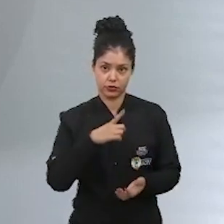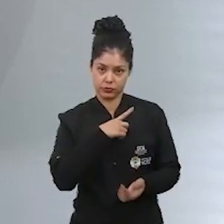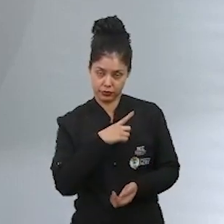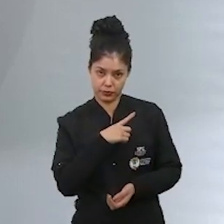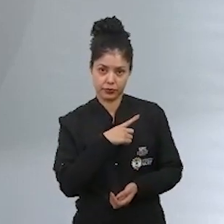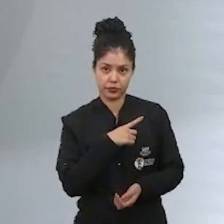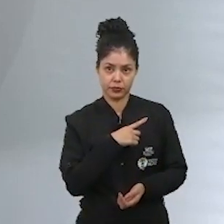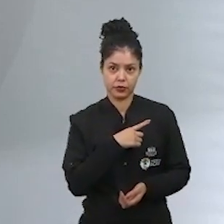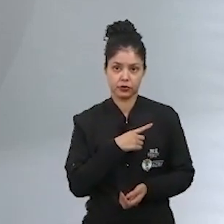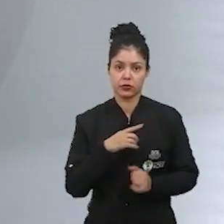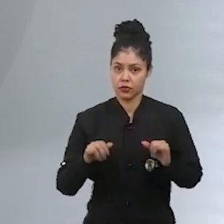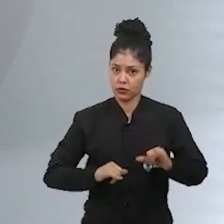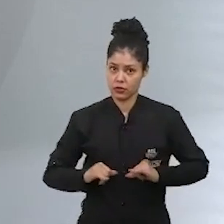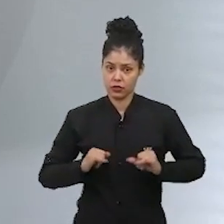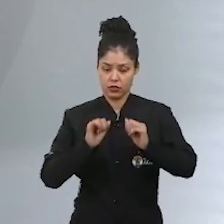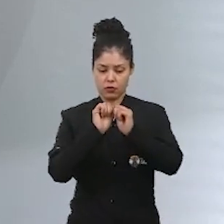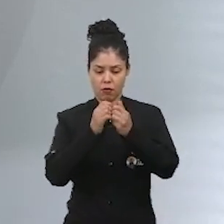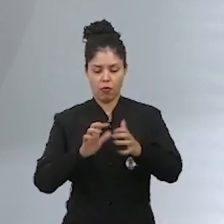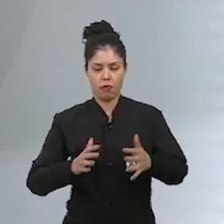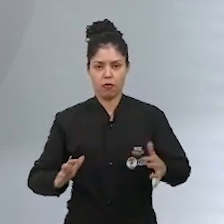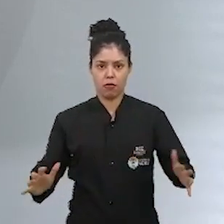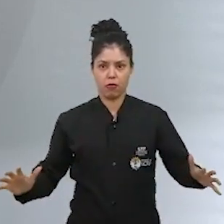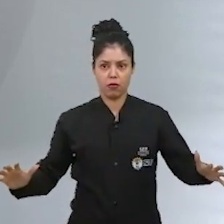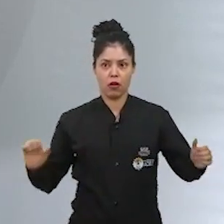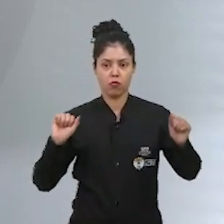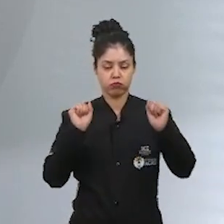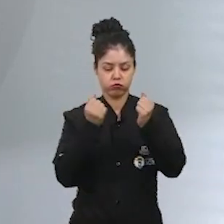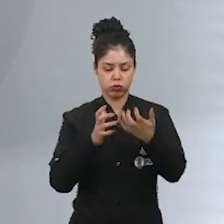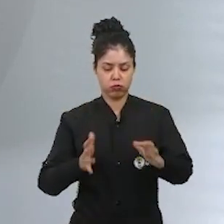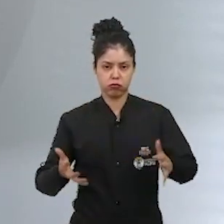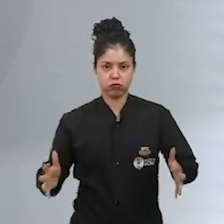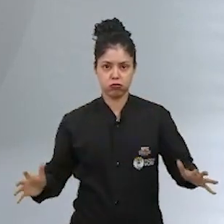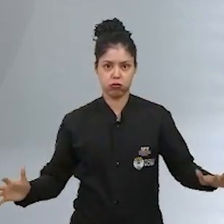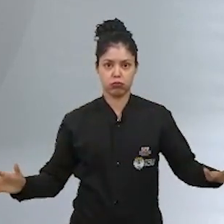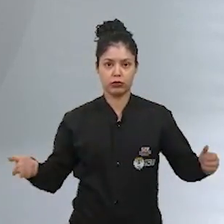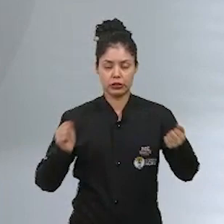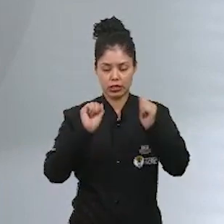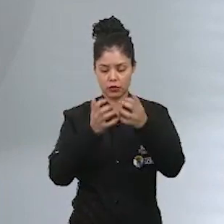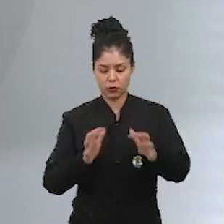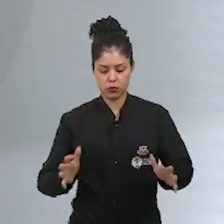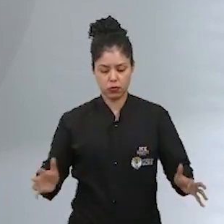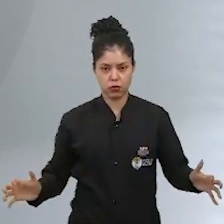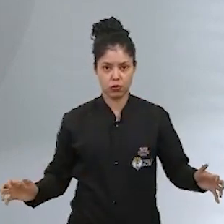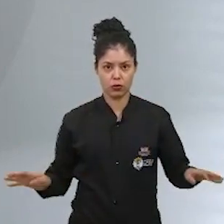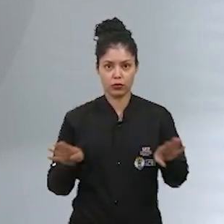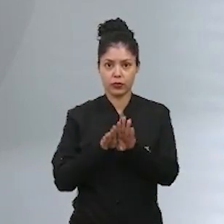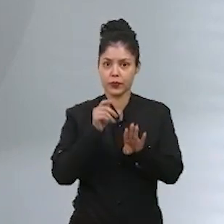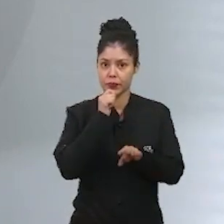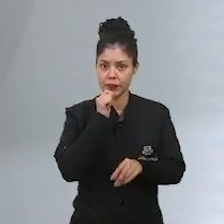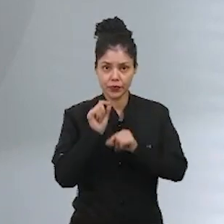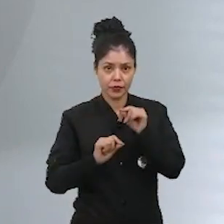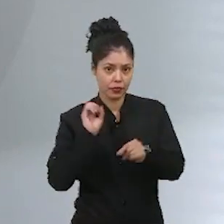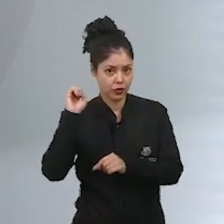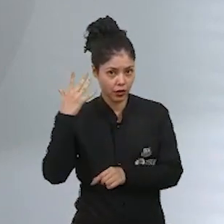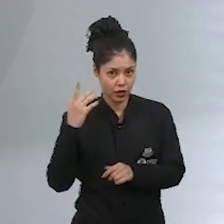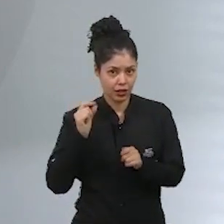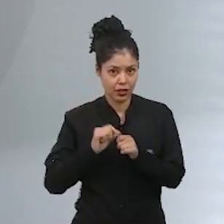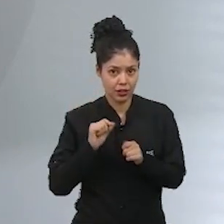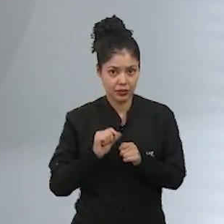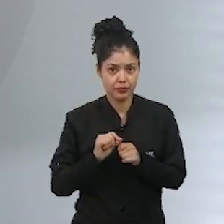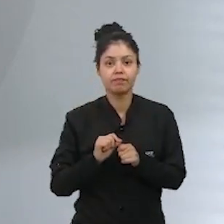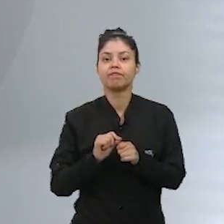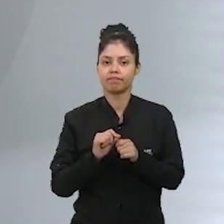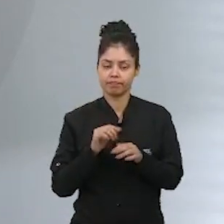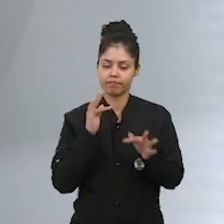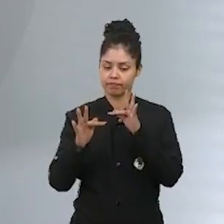venha sofrer um processo erosivo. Ela vem aí se quebrar, se desfazer, e isso é um